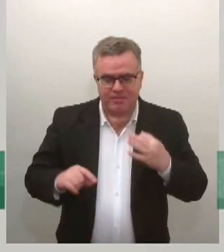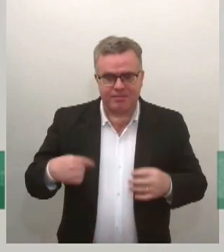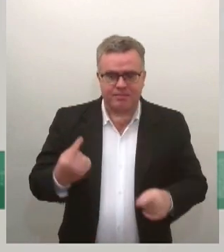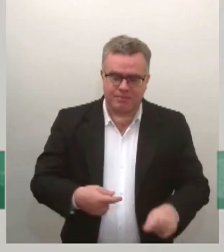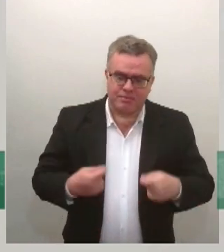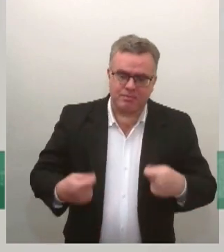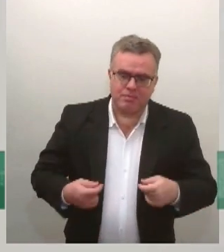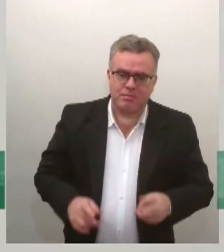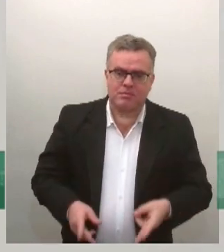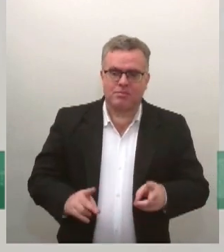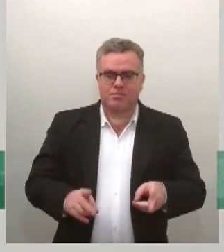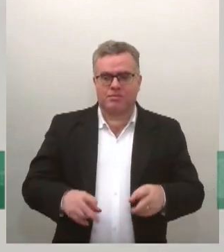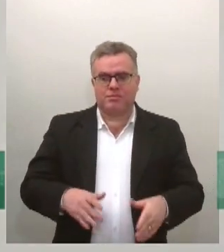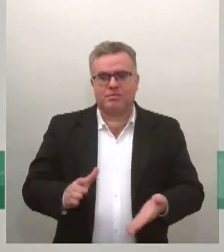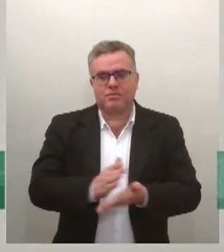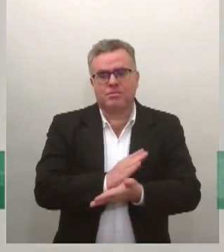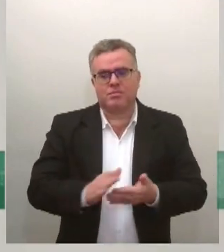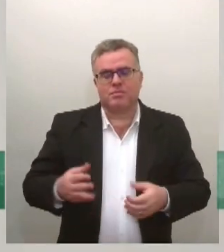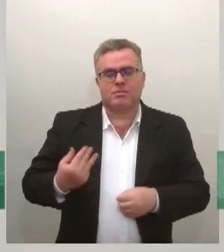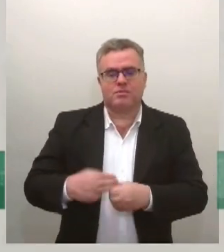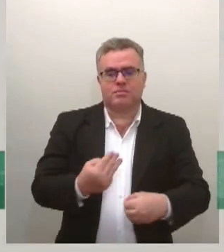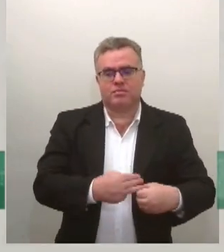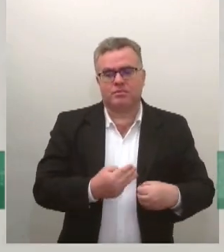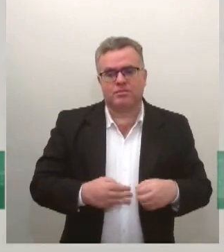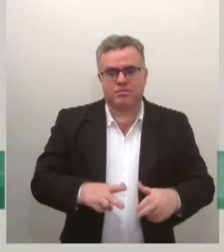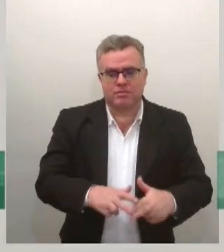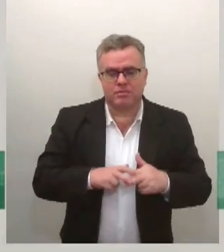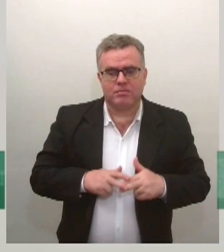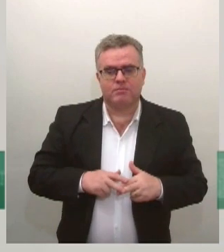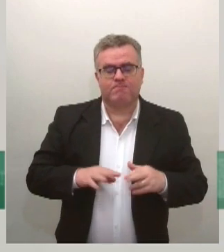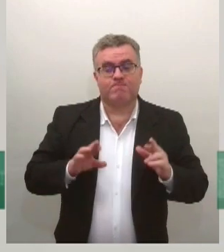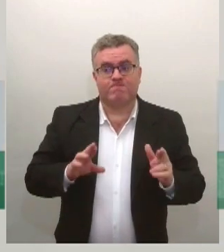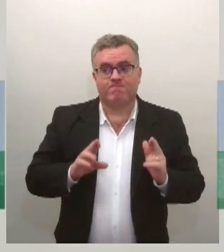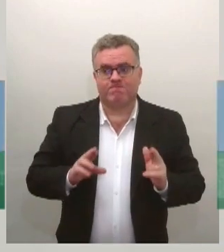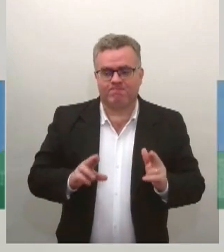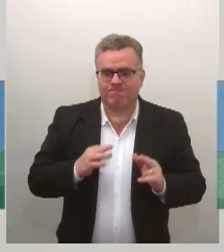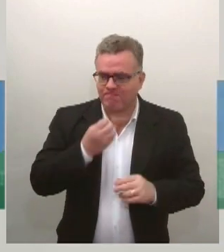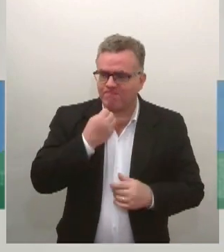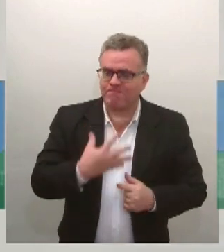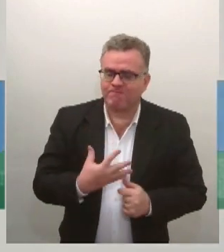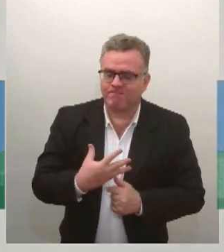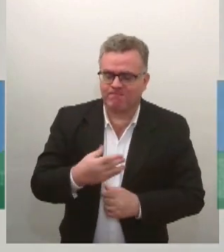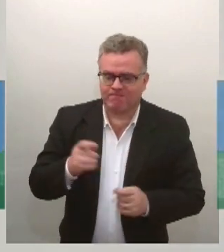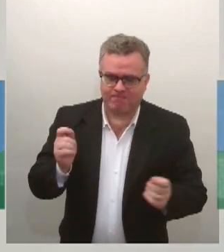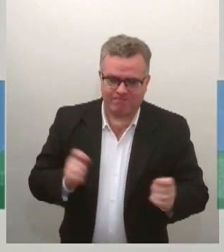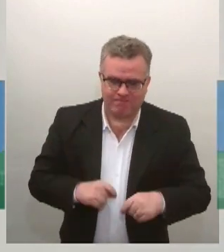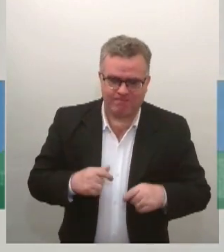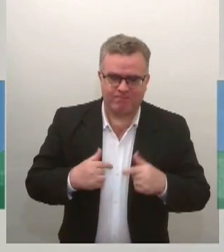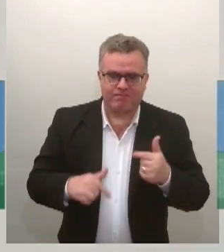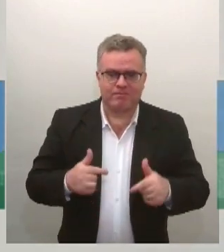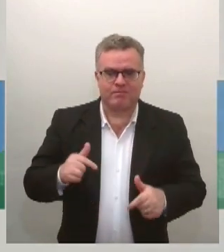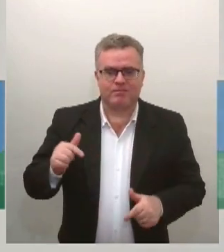alguns municípios. Então, nós estamos bem otimistas quanto ao pleno funcionamento do nosso Plano Estadual de Cultura.